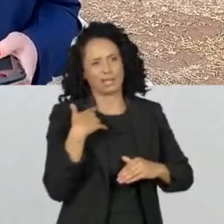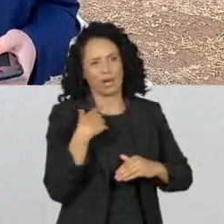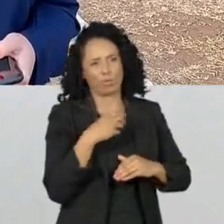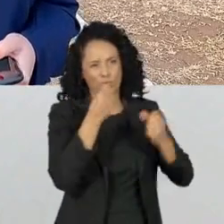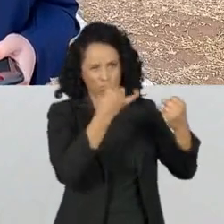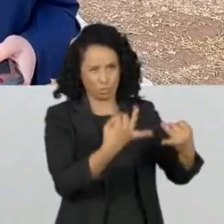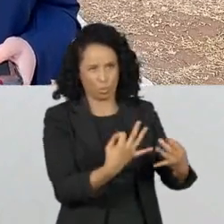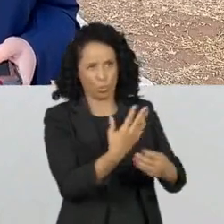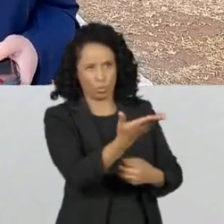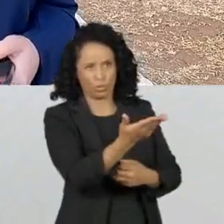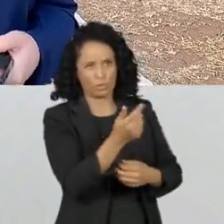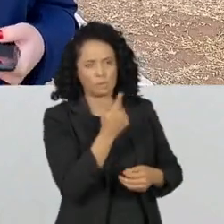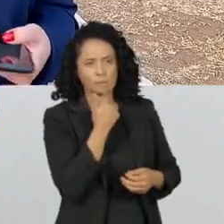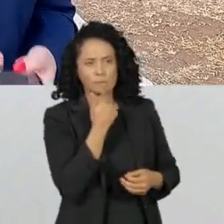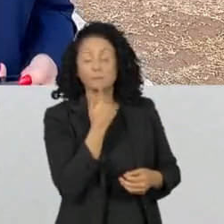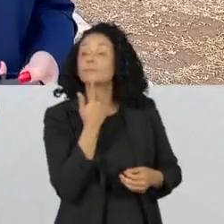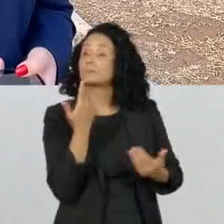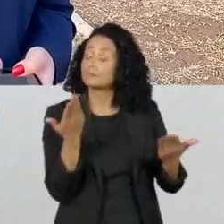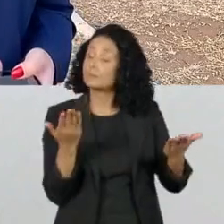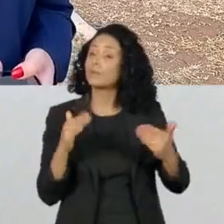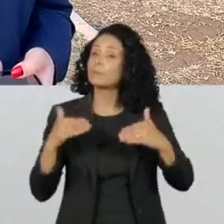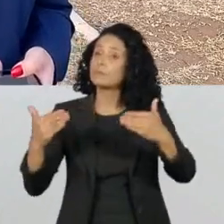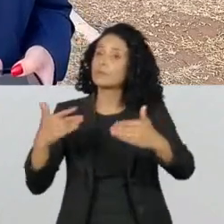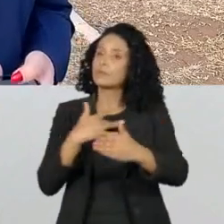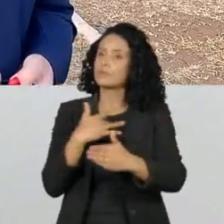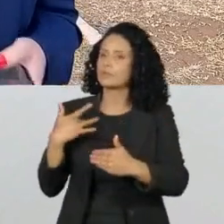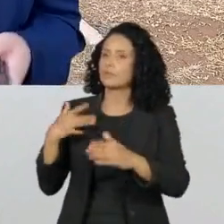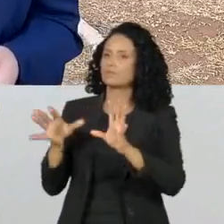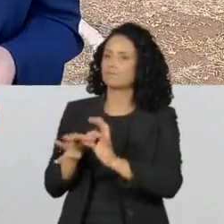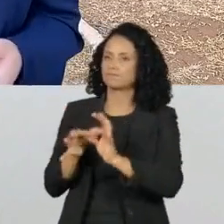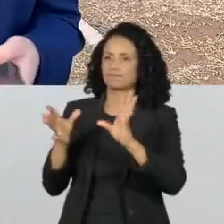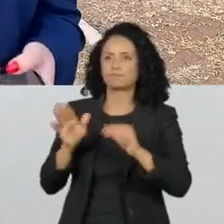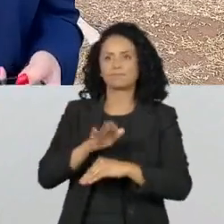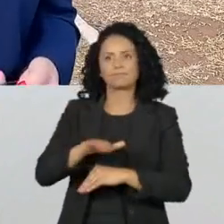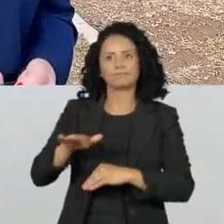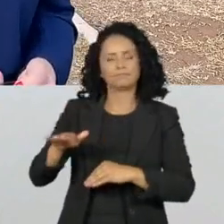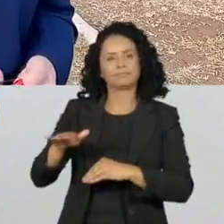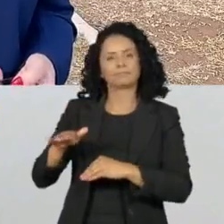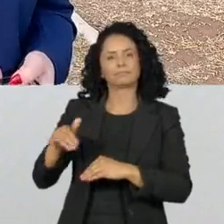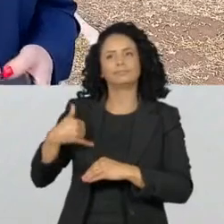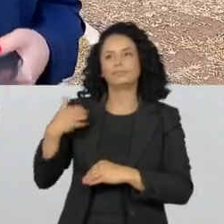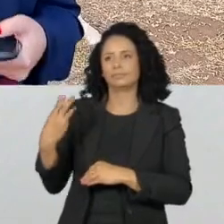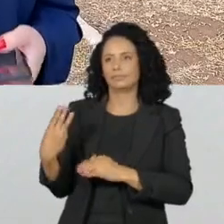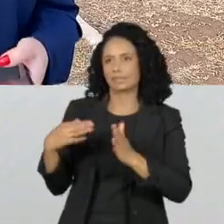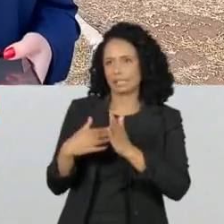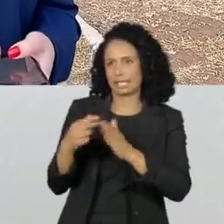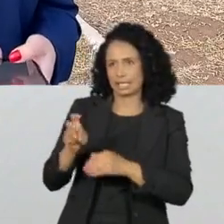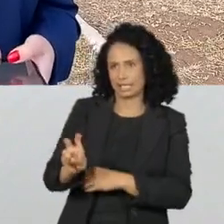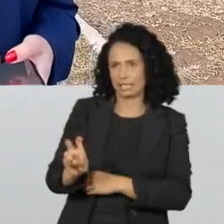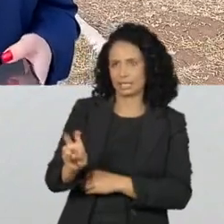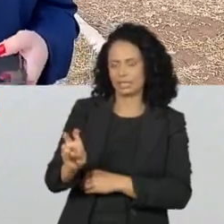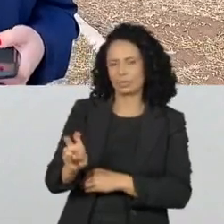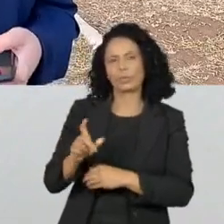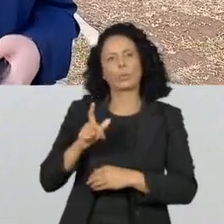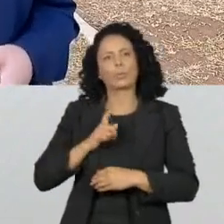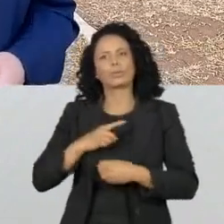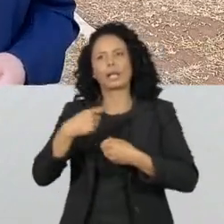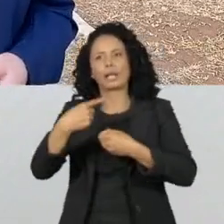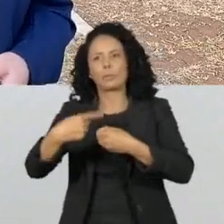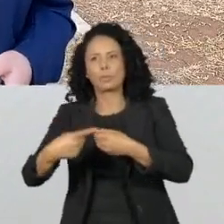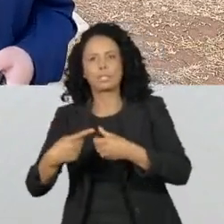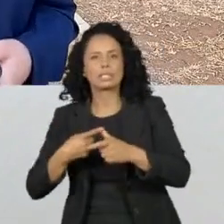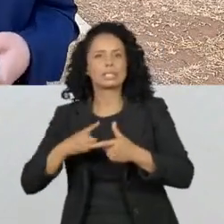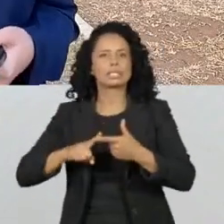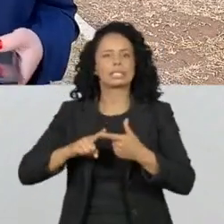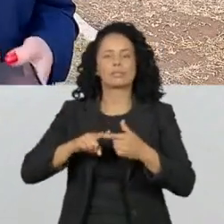Sim, o Ministério da Saúde já liberou a vacinação para crianças de 3 a 5 anos. Estados e municípios podem usar